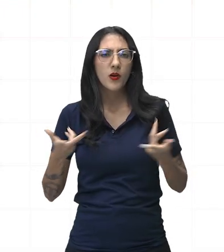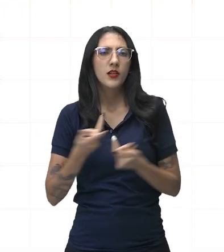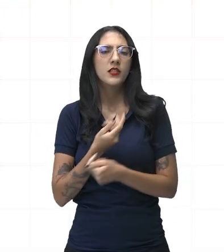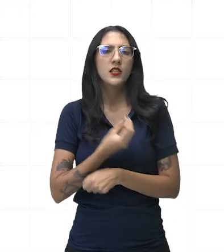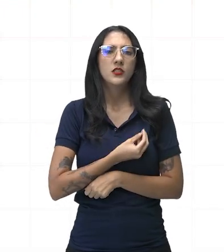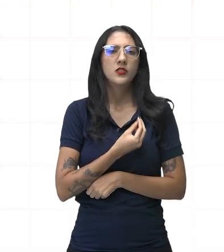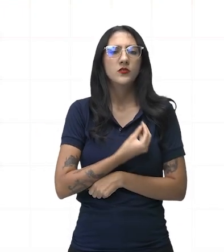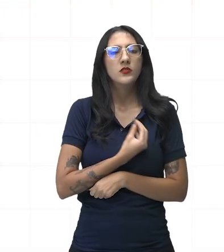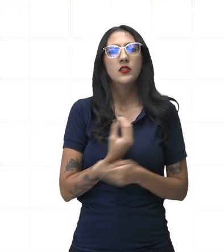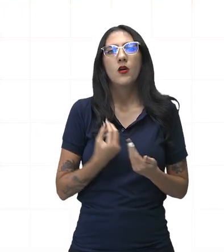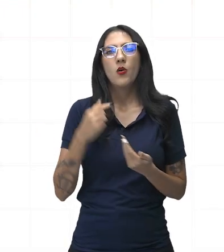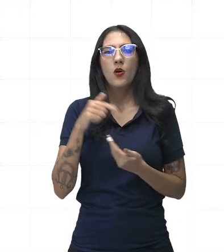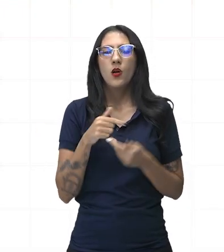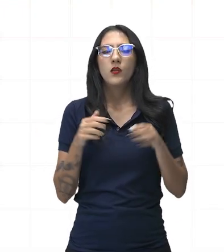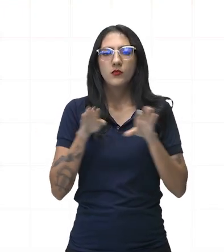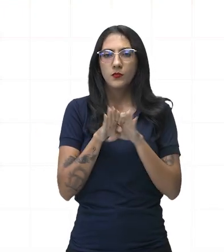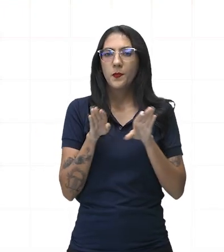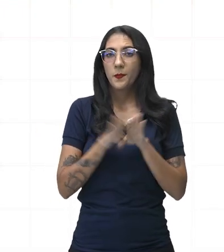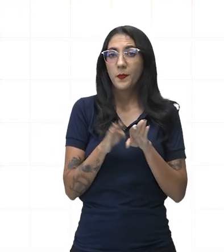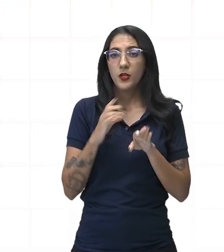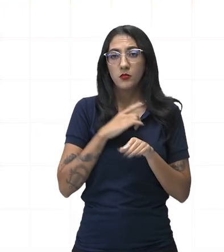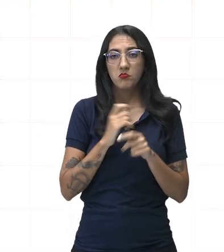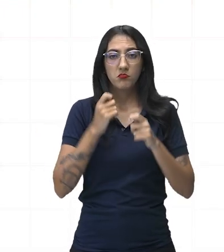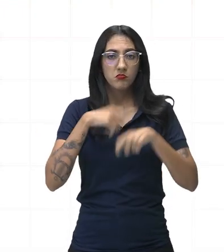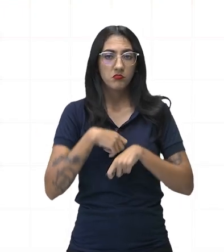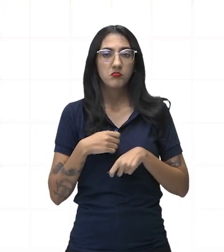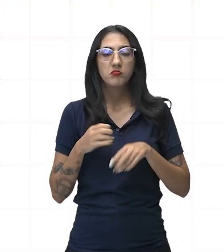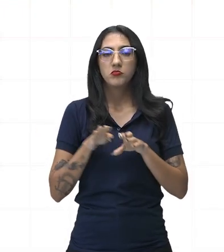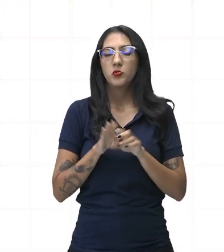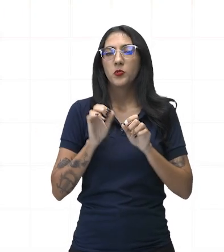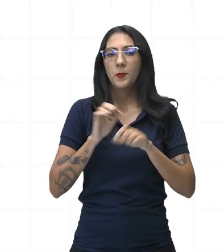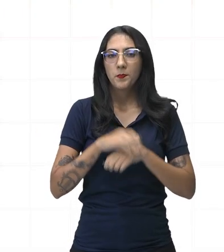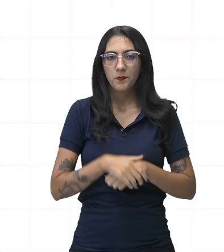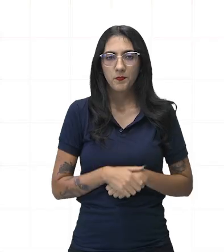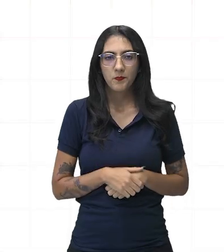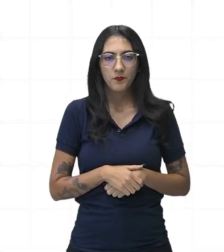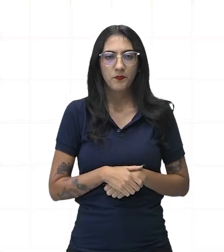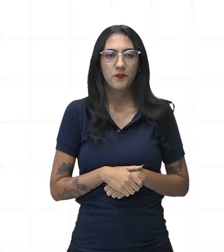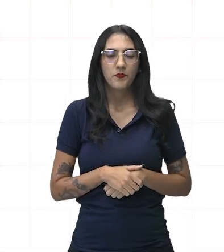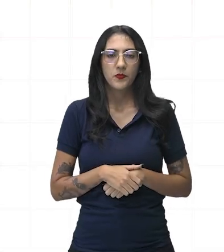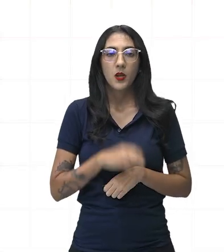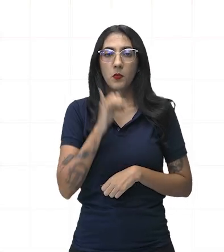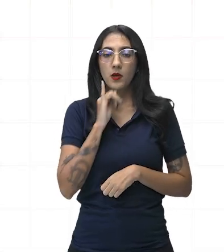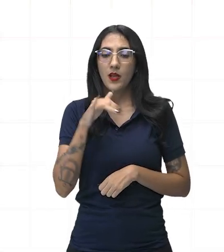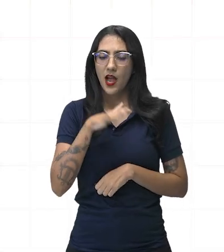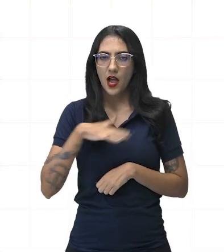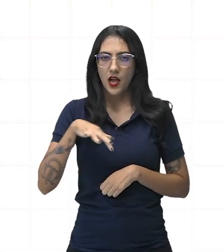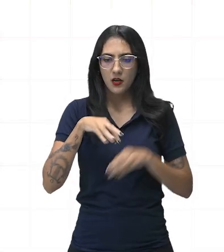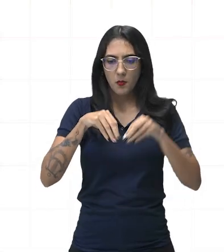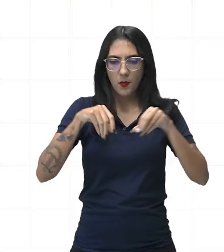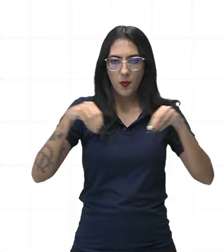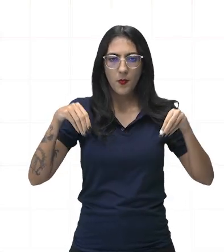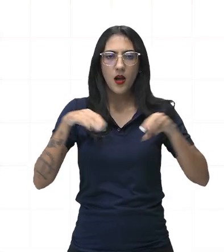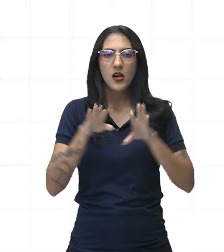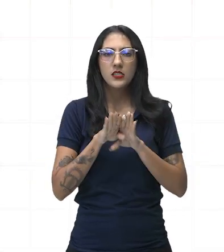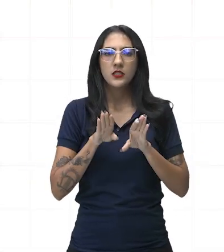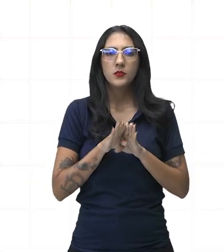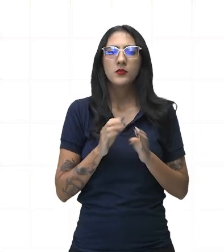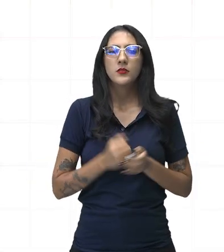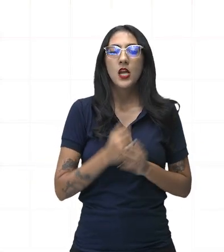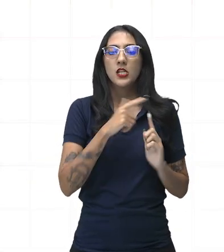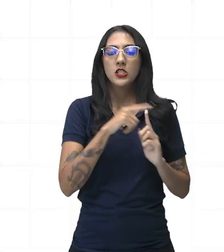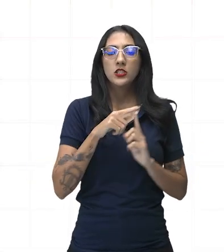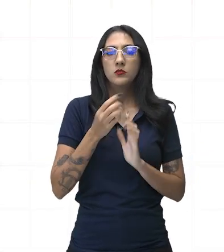população, ao mesmo tempo, ele, né, acaba estatizando principalmente terras e meios